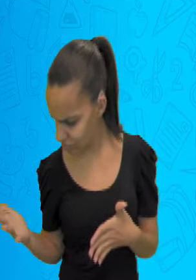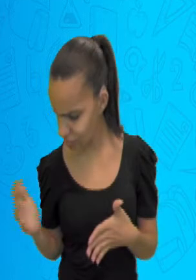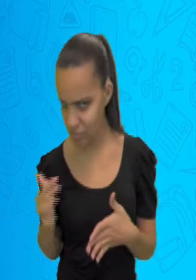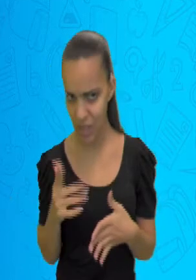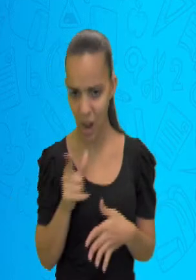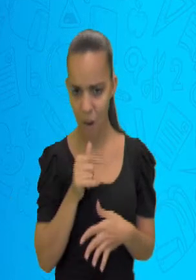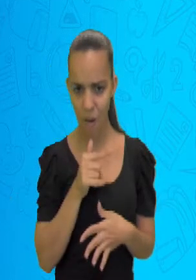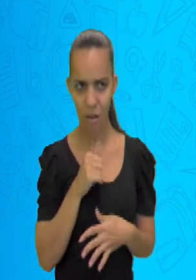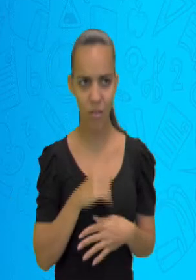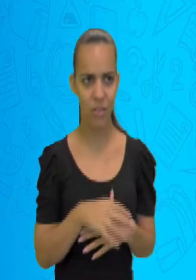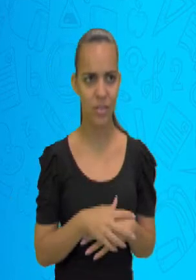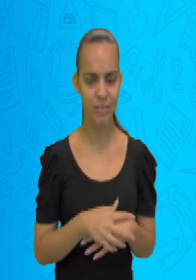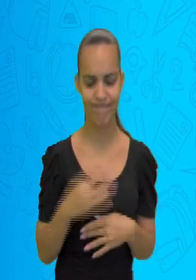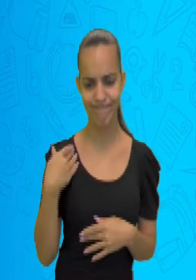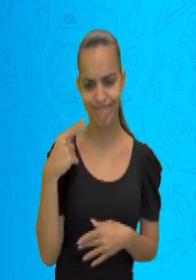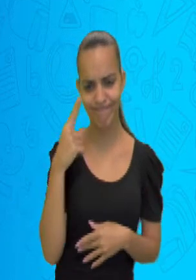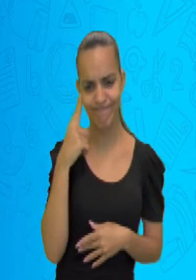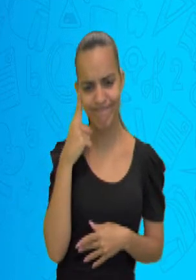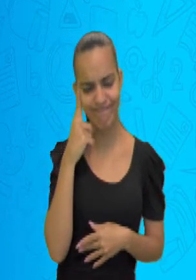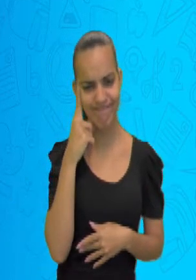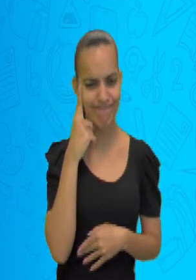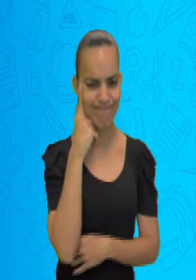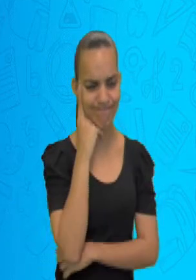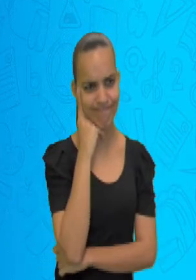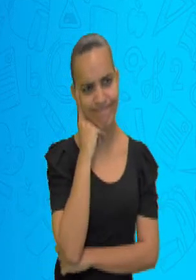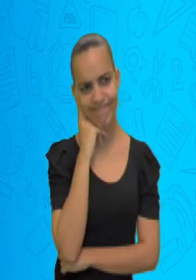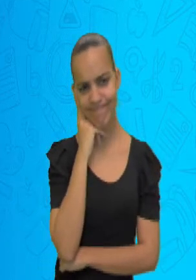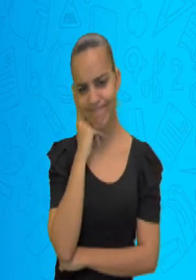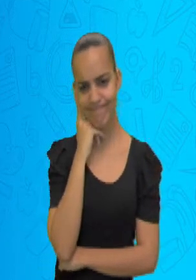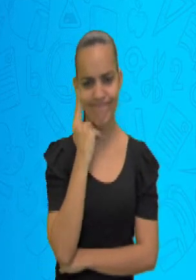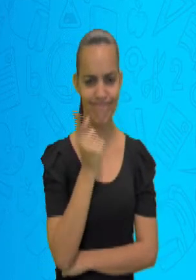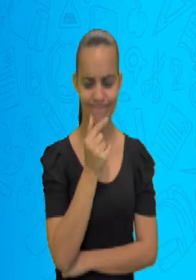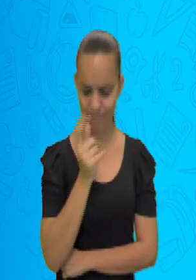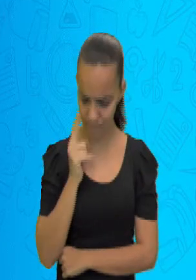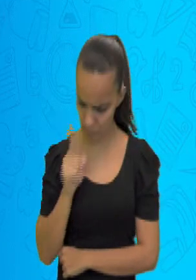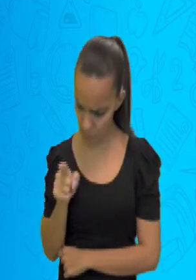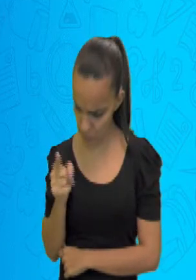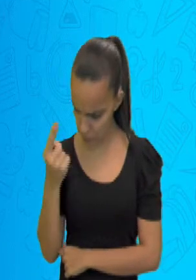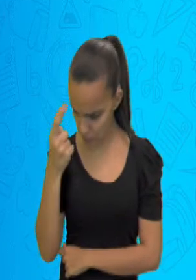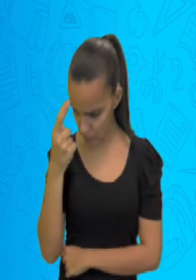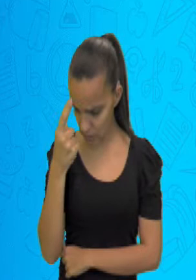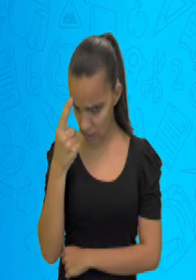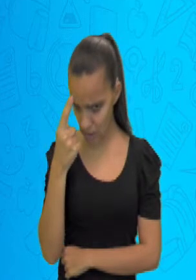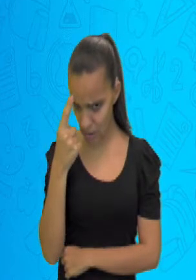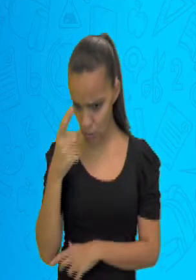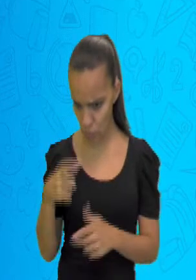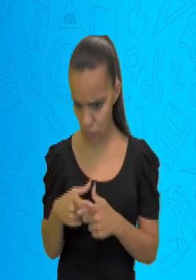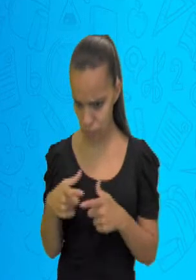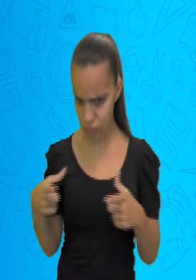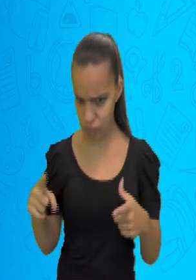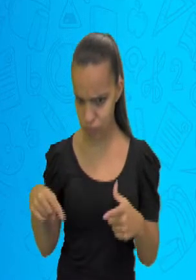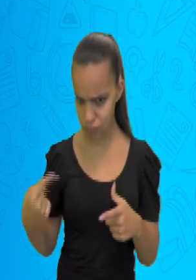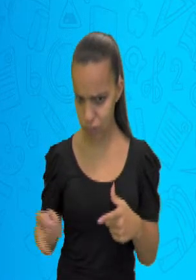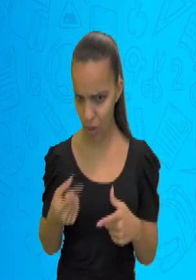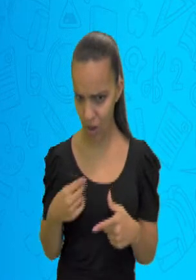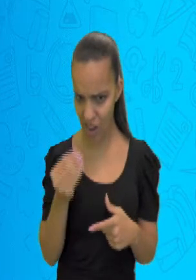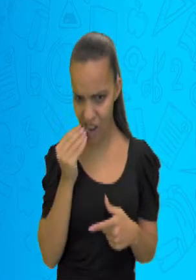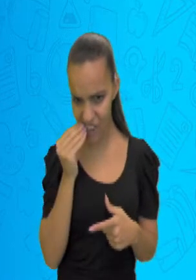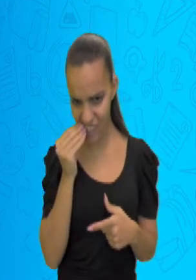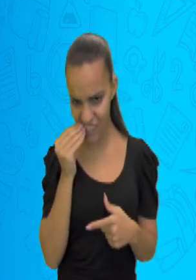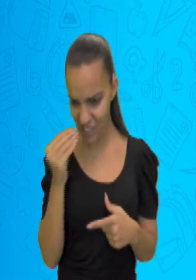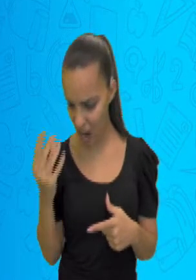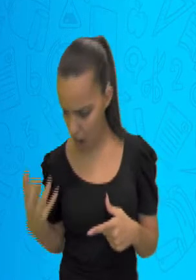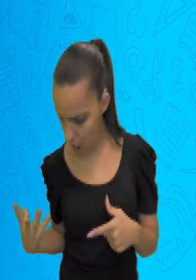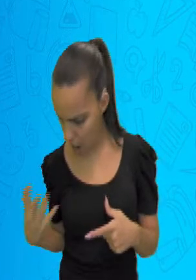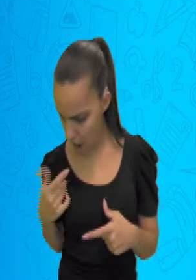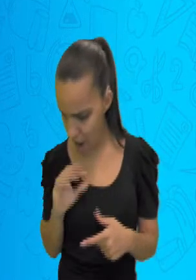água. Pensando que havia na água um novo pedaço de carne, soltou o que